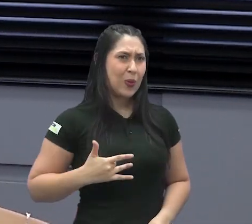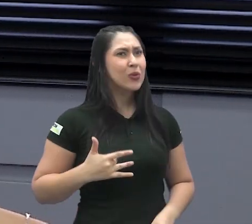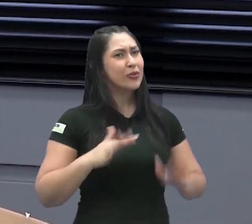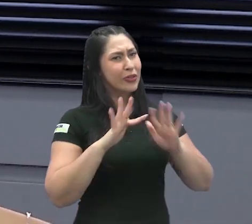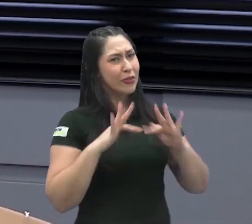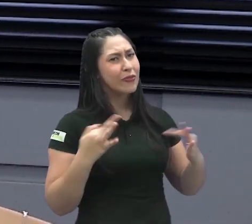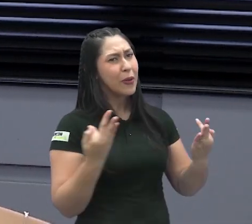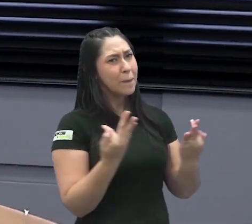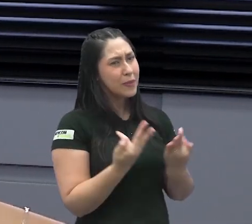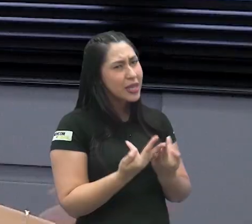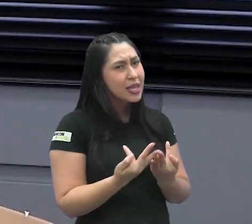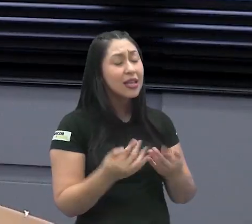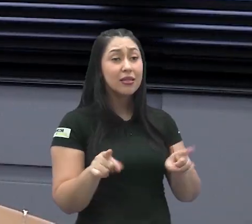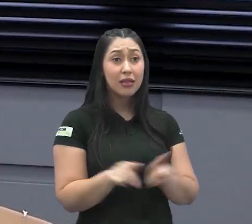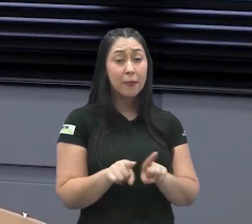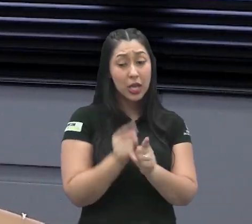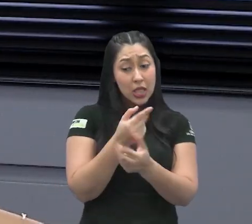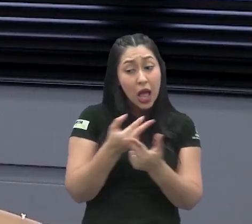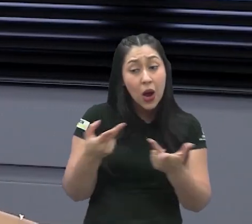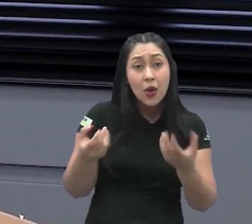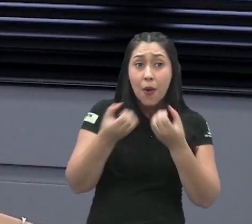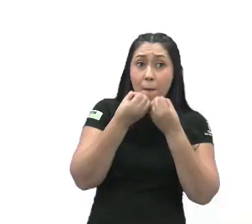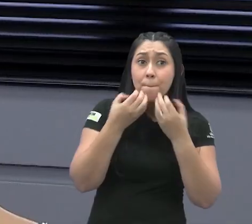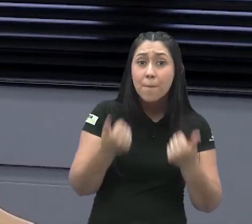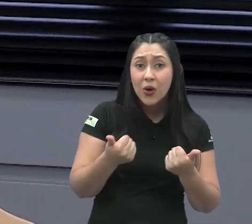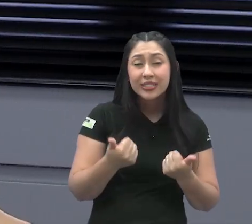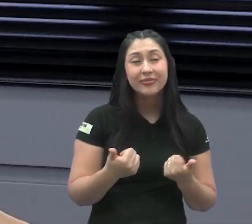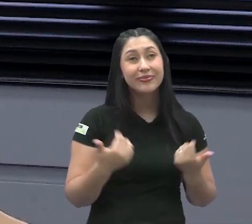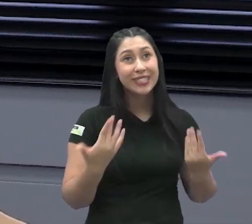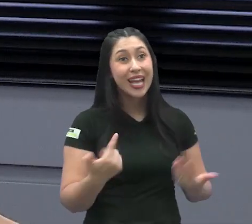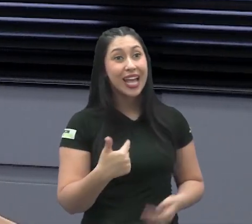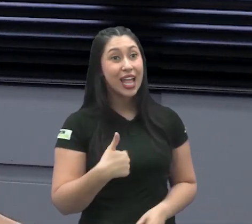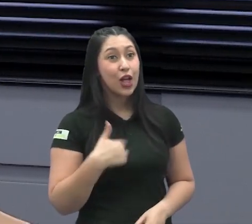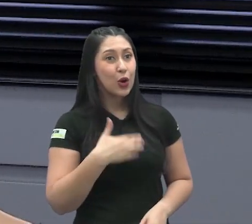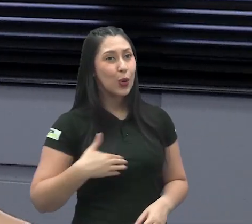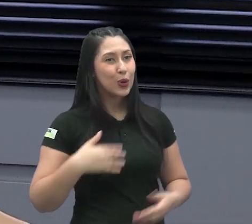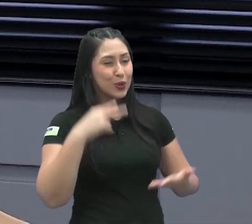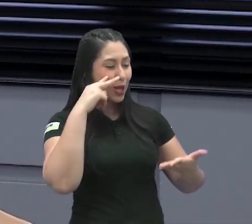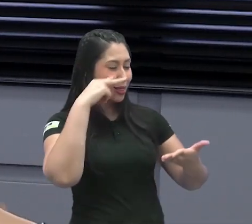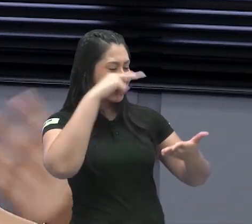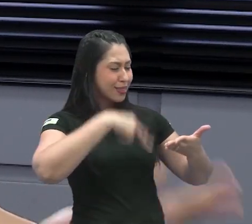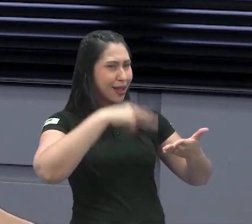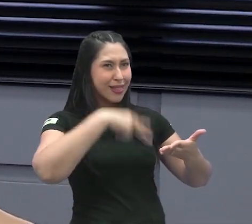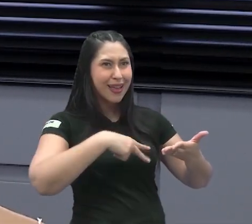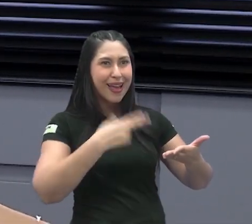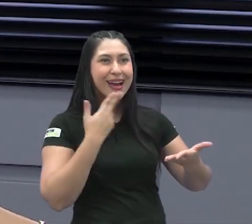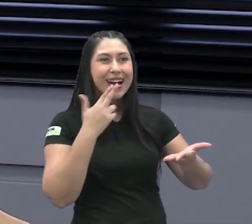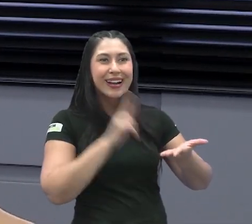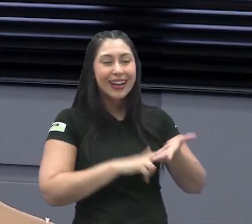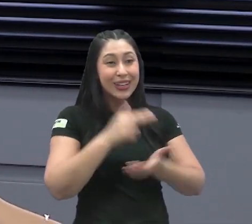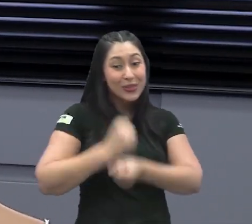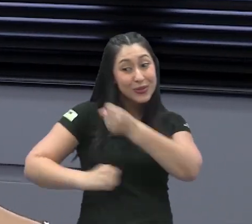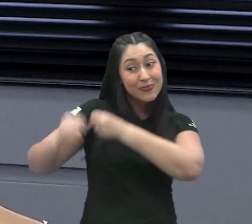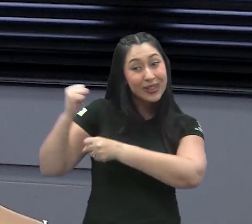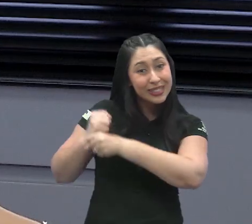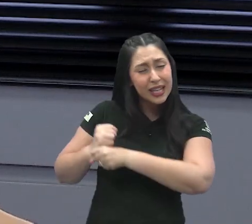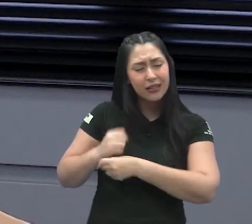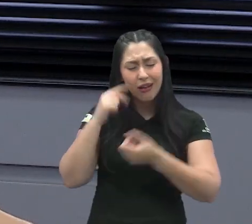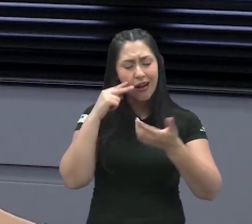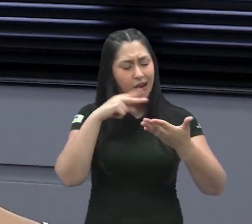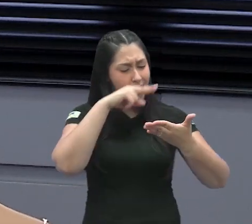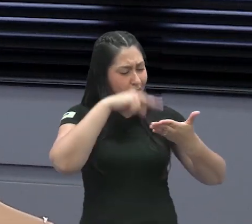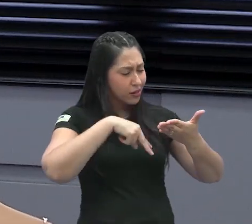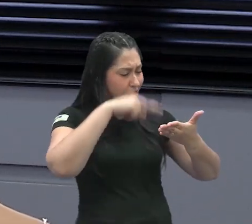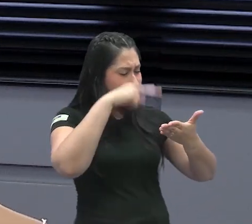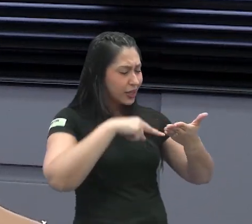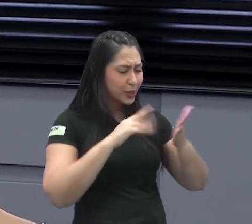família, todas as coisas boas que eu passei. Aí eu gosto de sempre reler também a carta que eu fiz e logo depois que eu